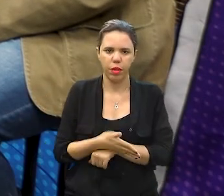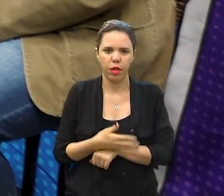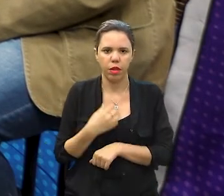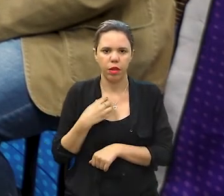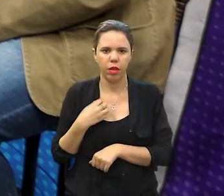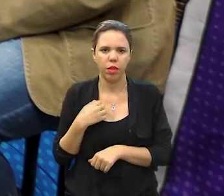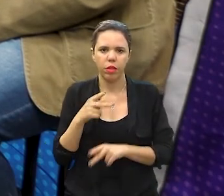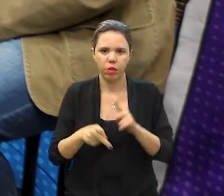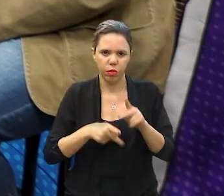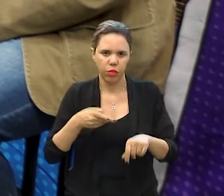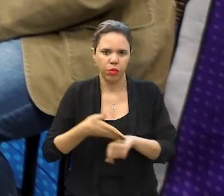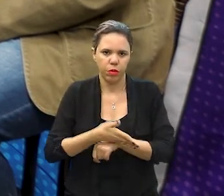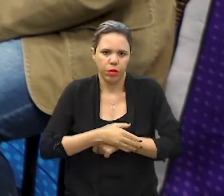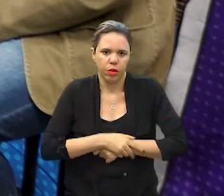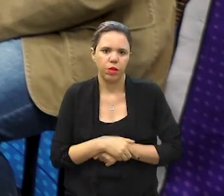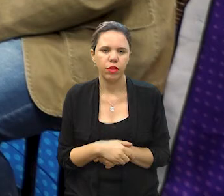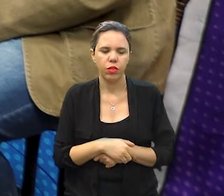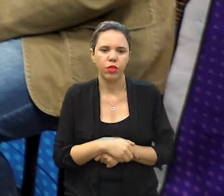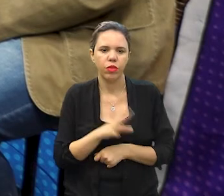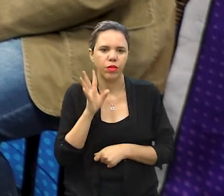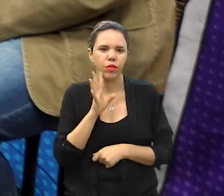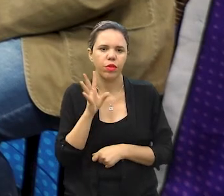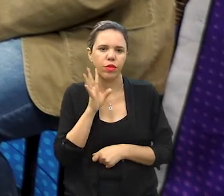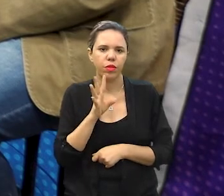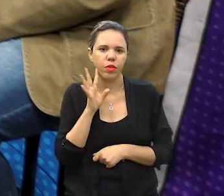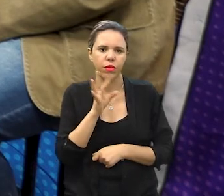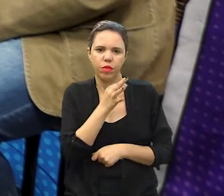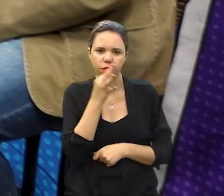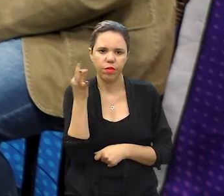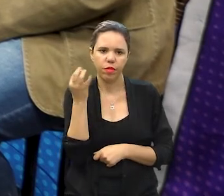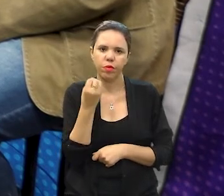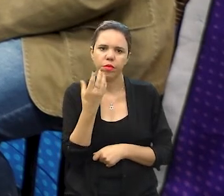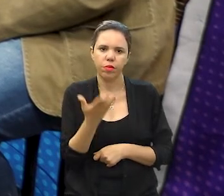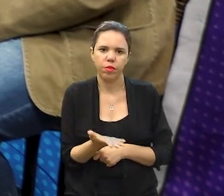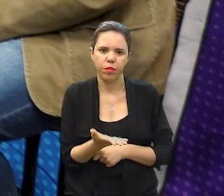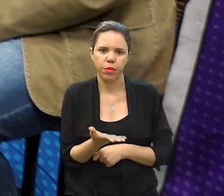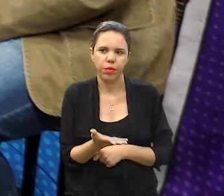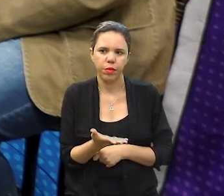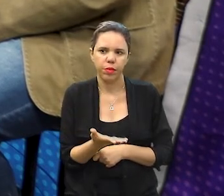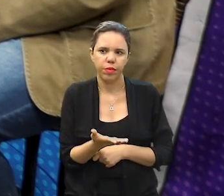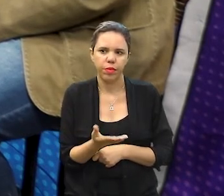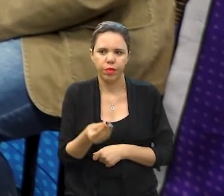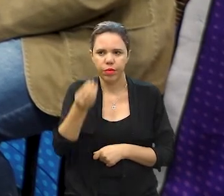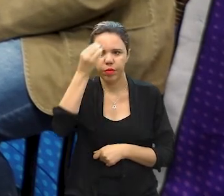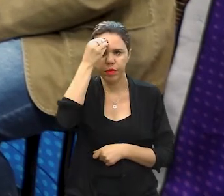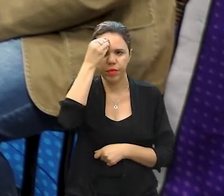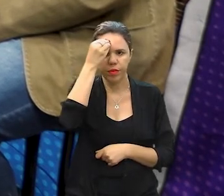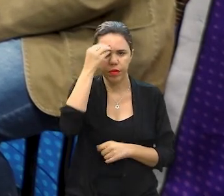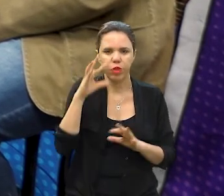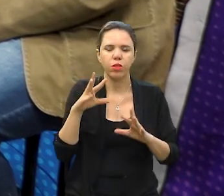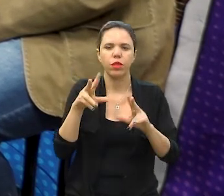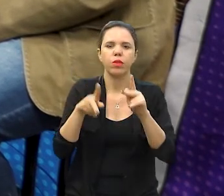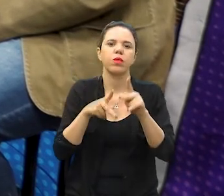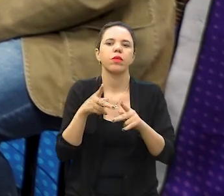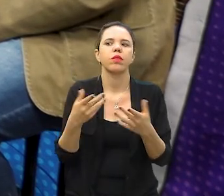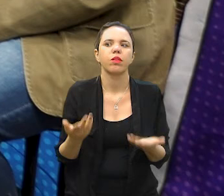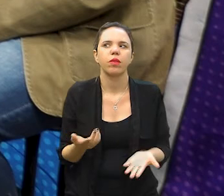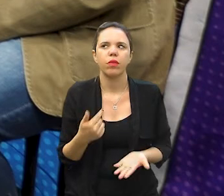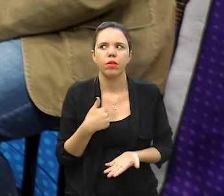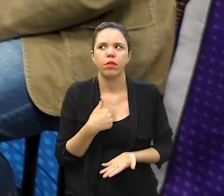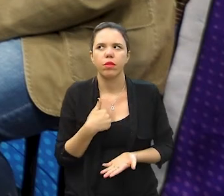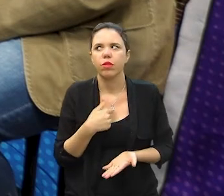os demais participaram. E foi tão legal, mas tão bacana, assim, ficou tão gravado na memória de todos, que